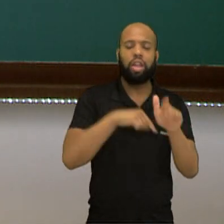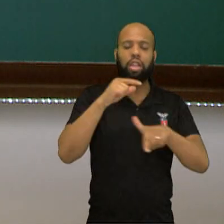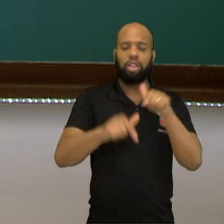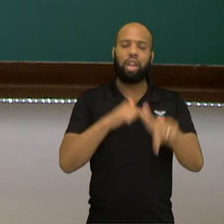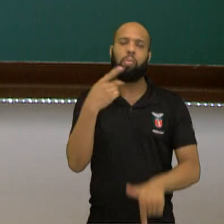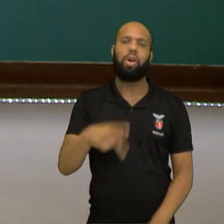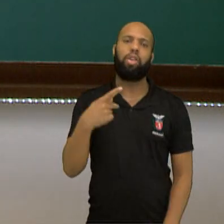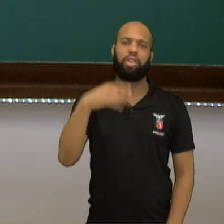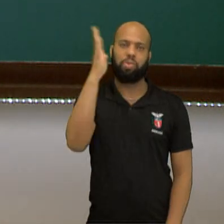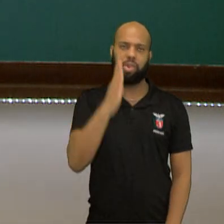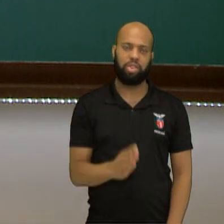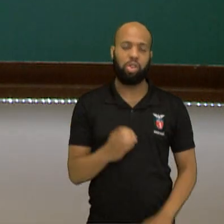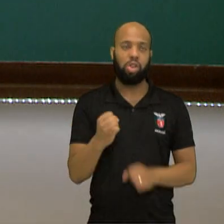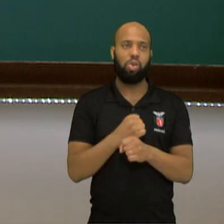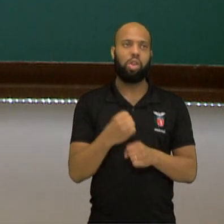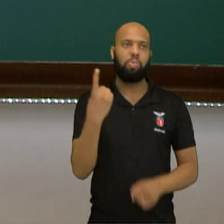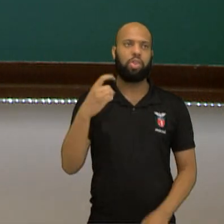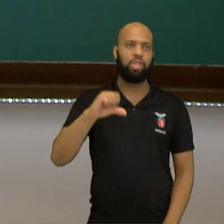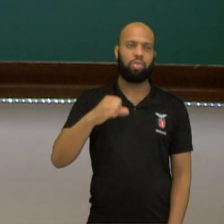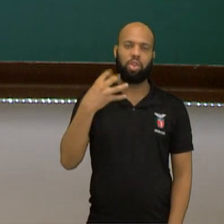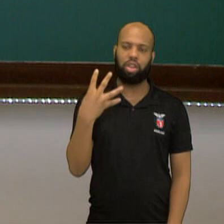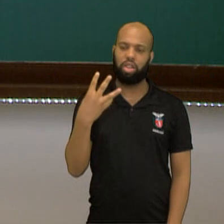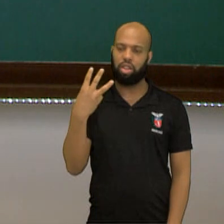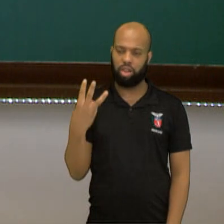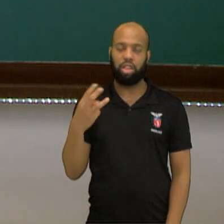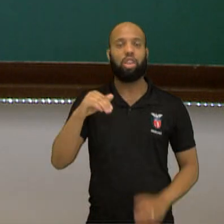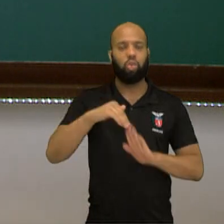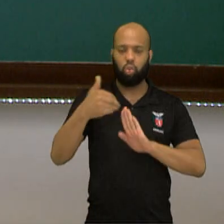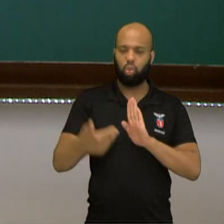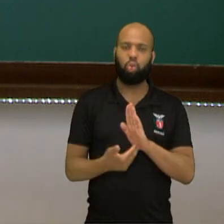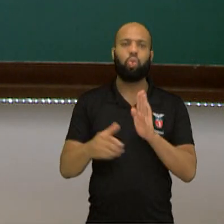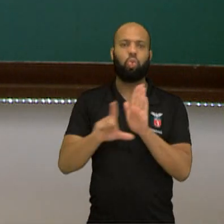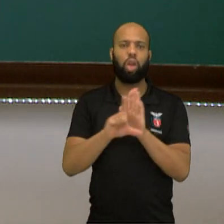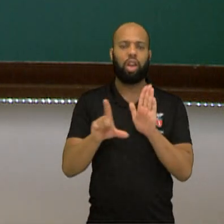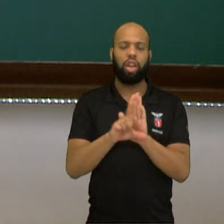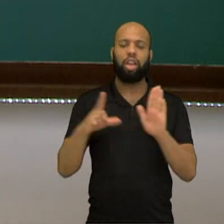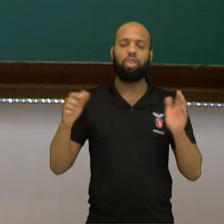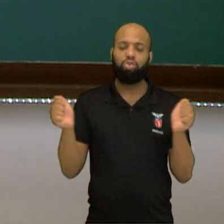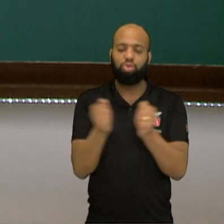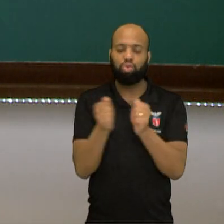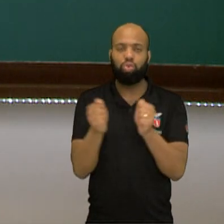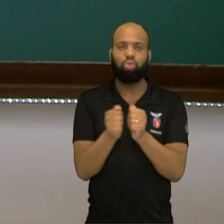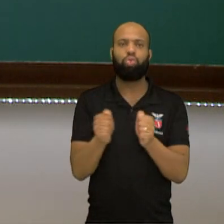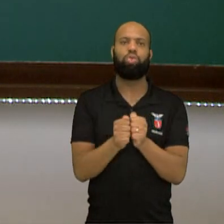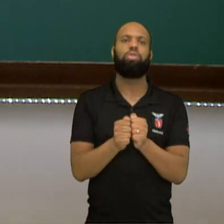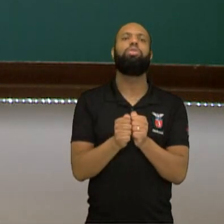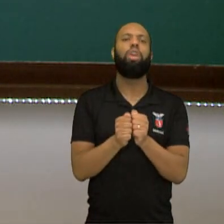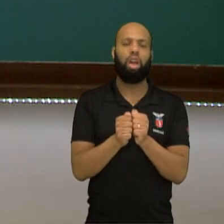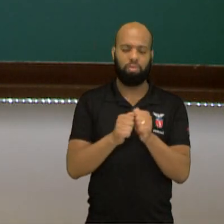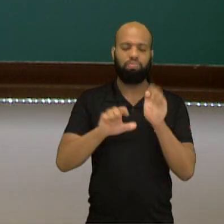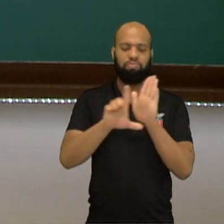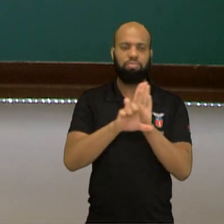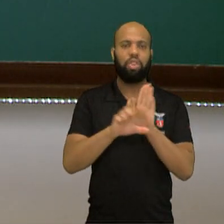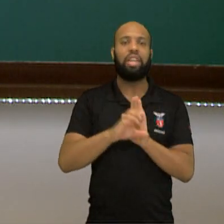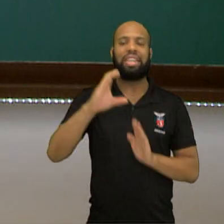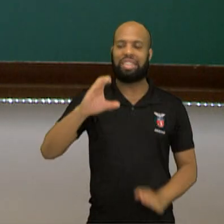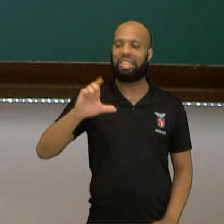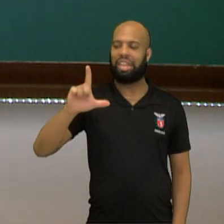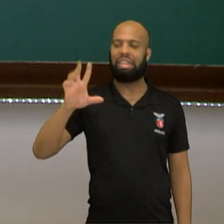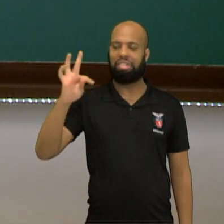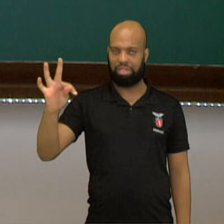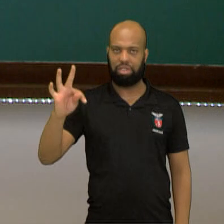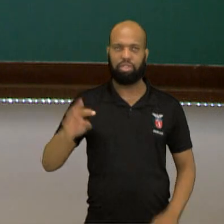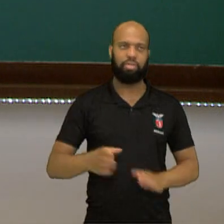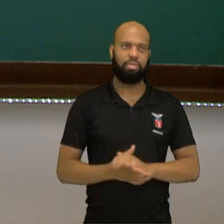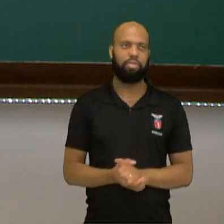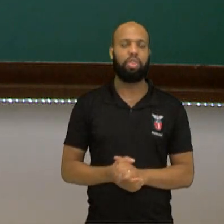Então, em 1943, todas as leis trabalhistas foram reunidas num único código de leis, a